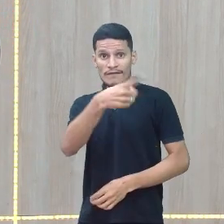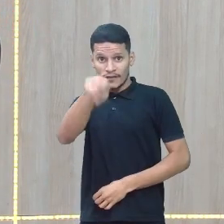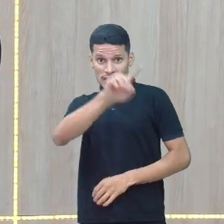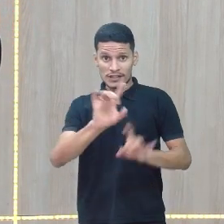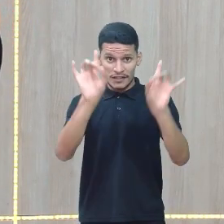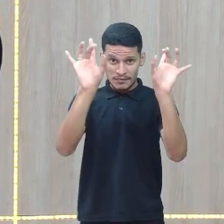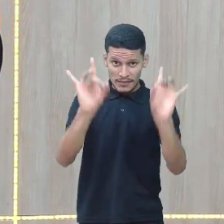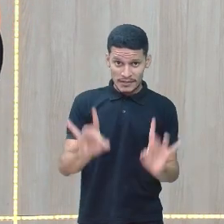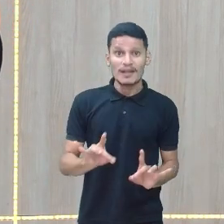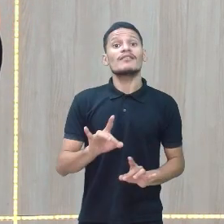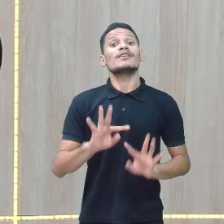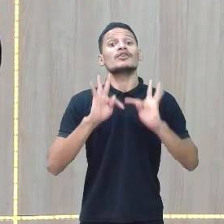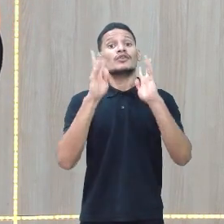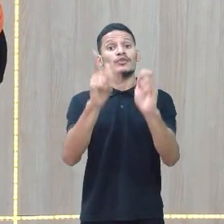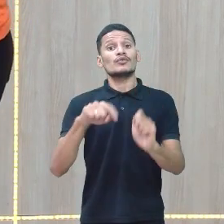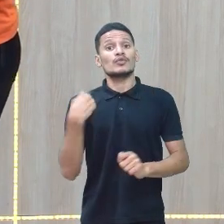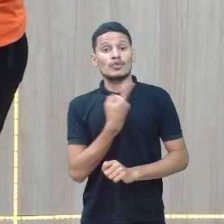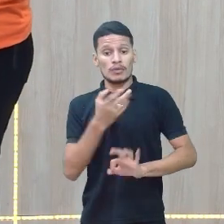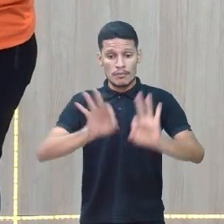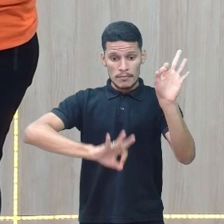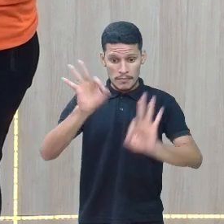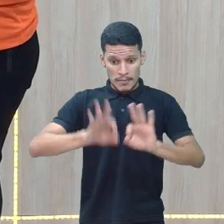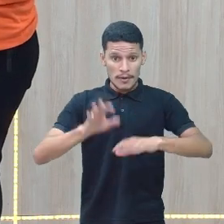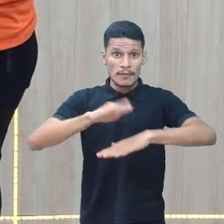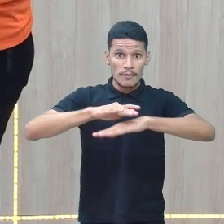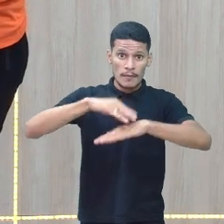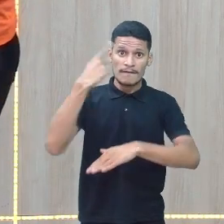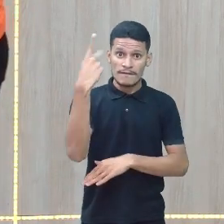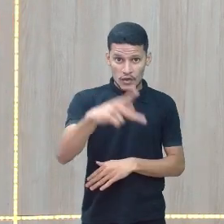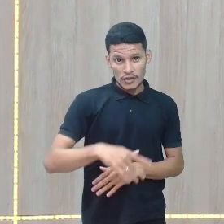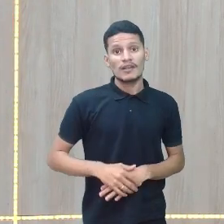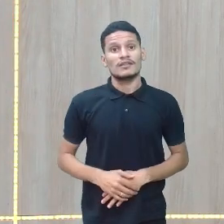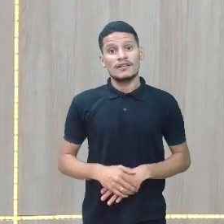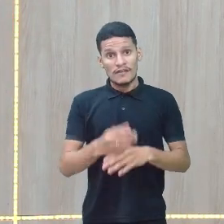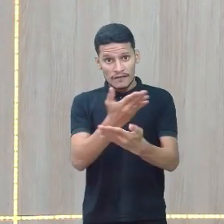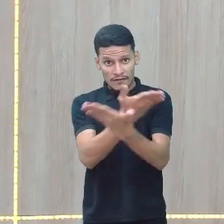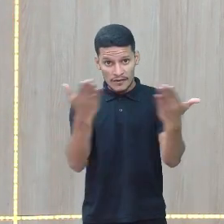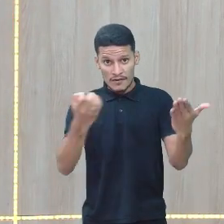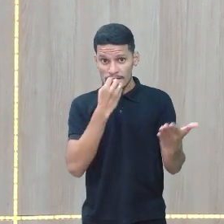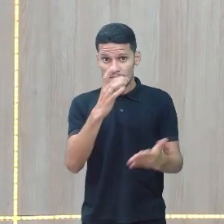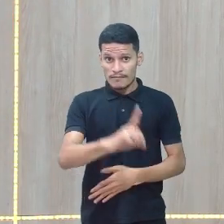especiais e tudo isso está sendo preparado para vocês. Que vocês tenham um bom